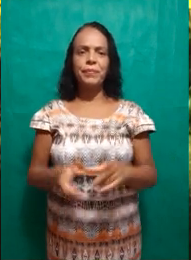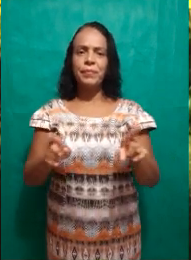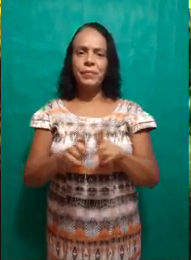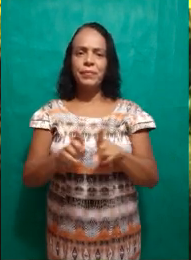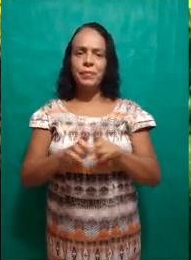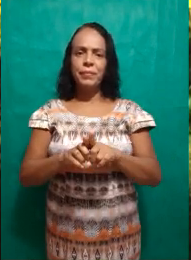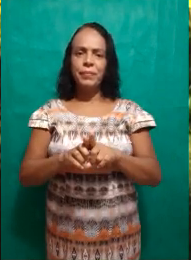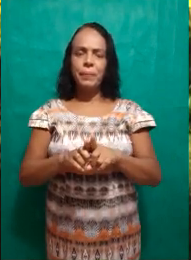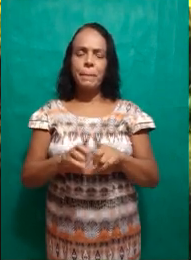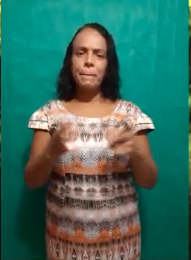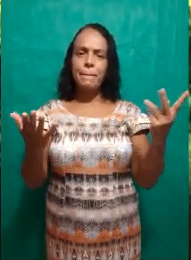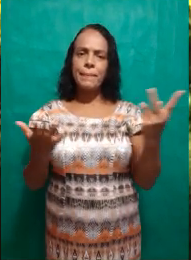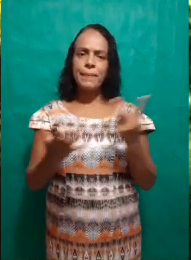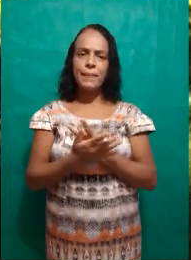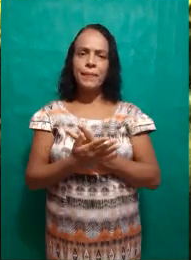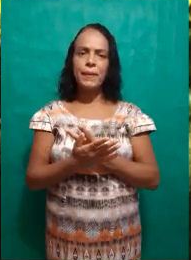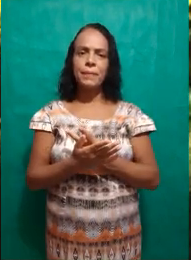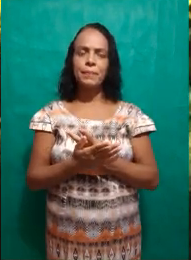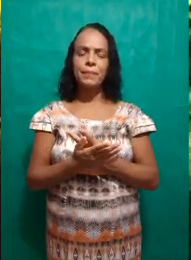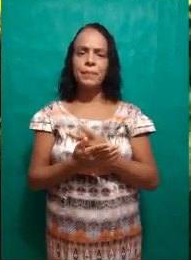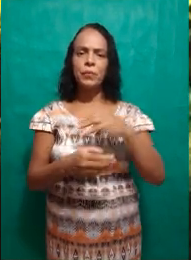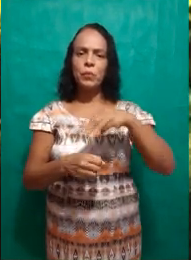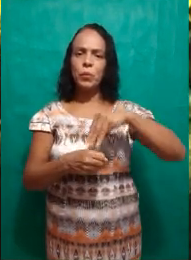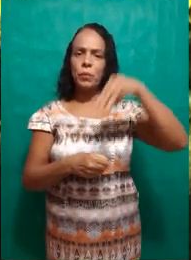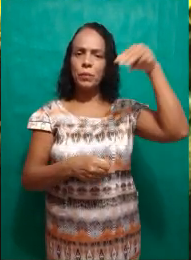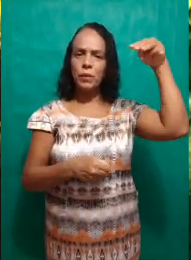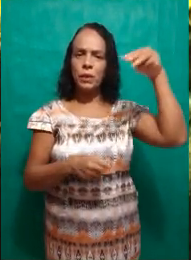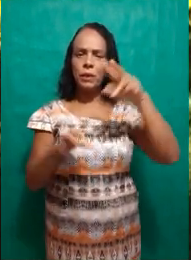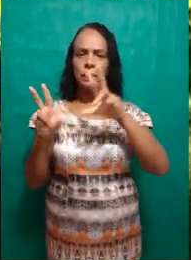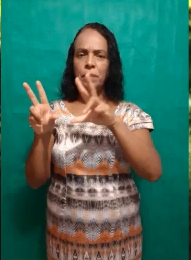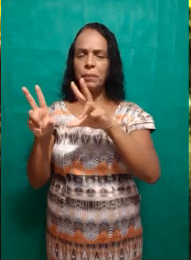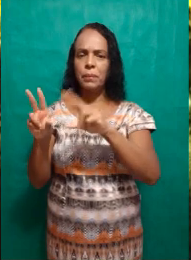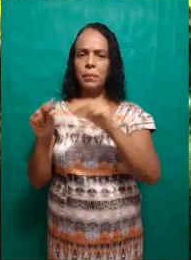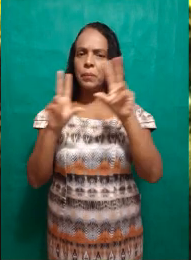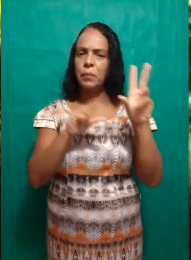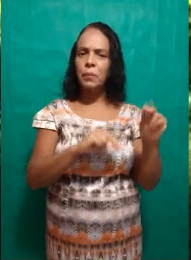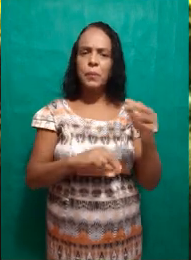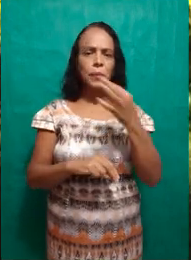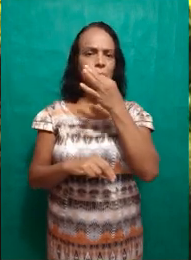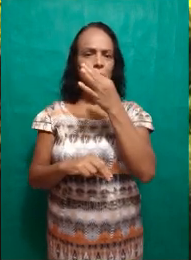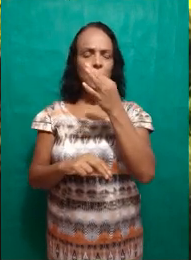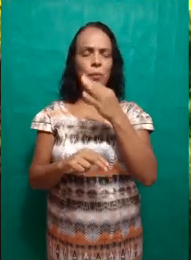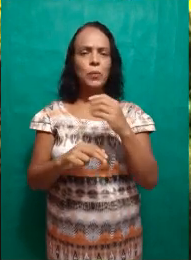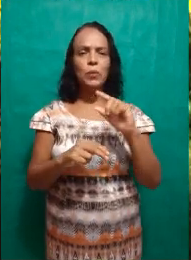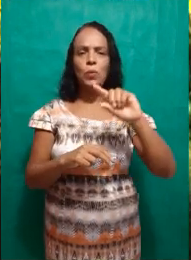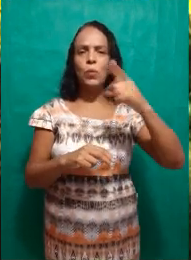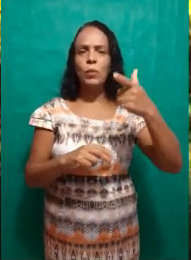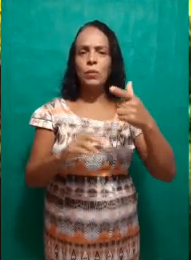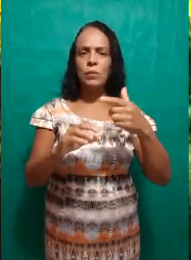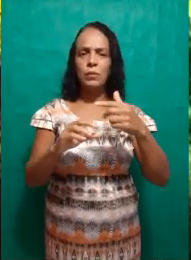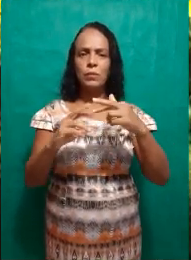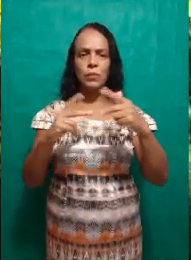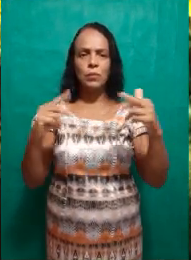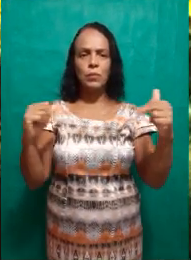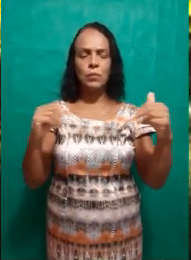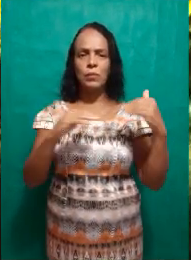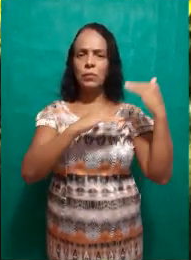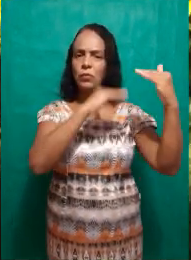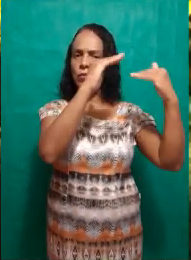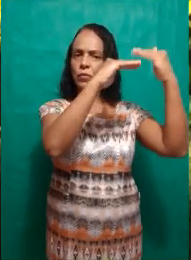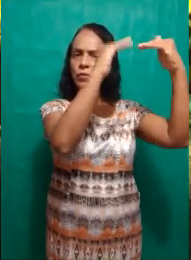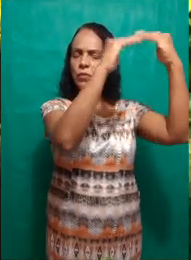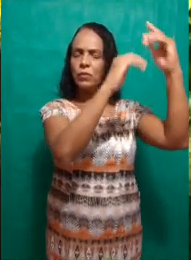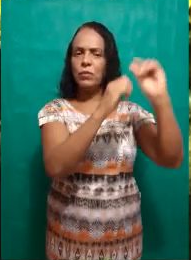oportunidade também foi quando o mestre propôs outro ponto de